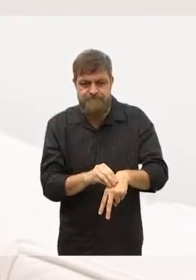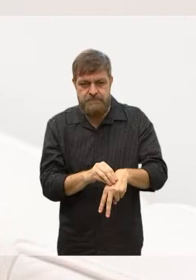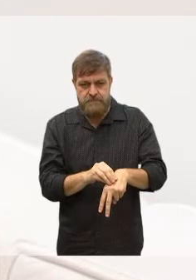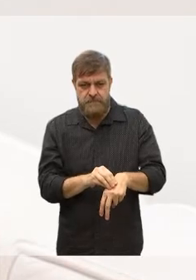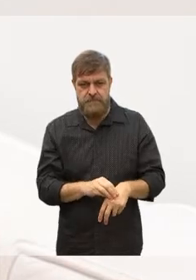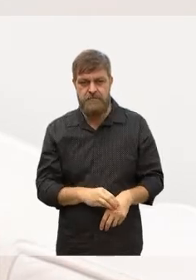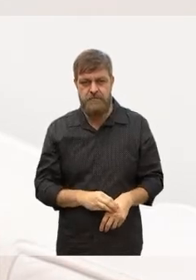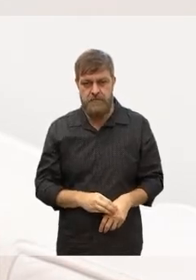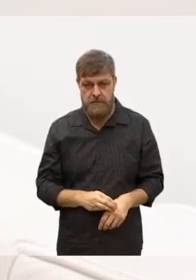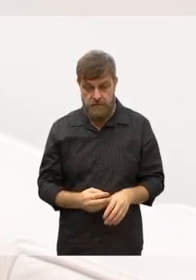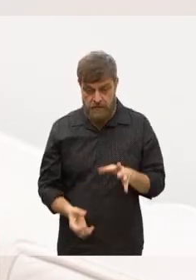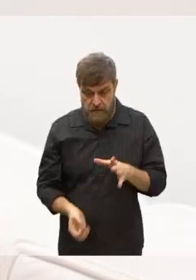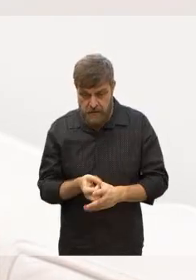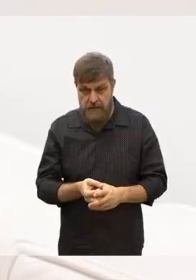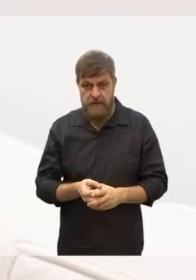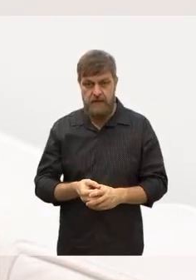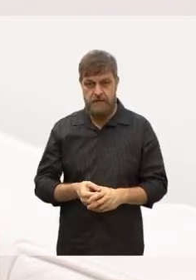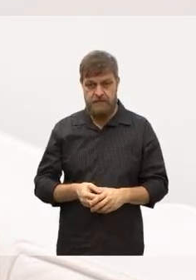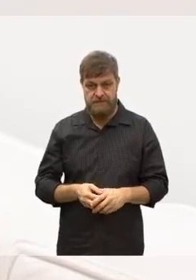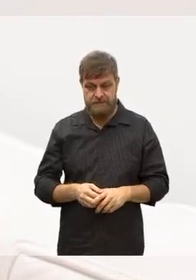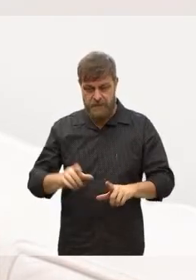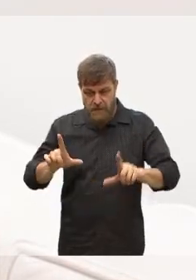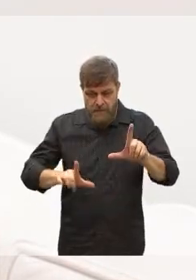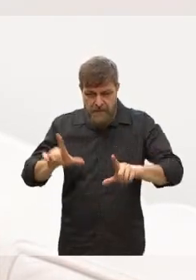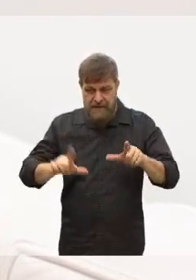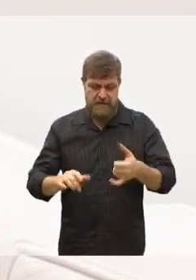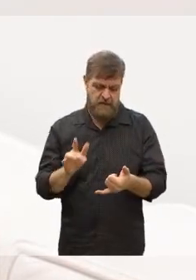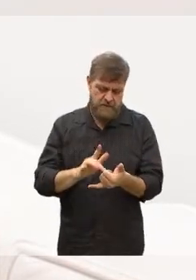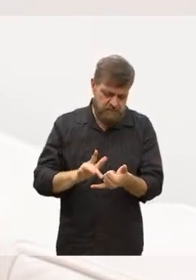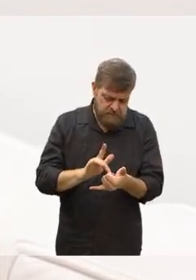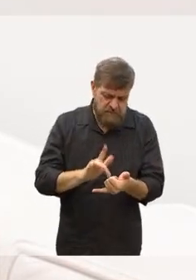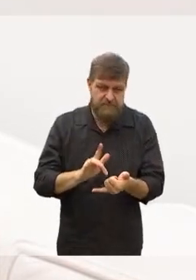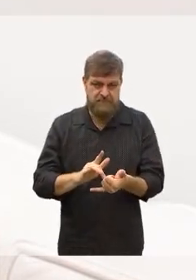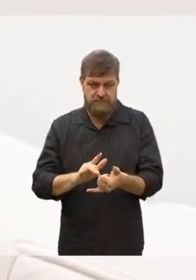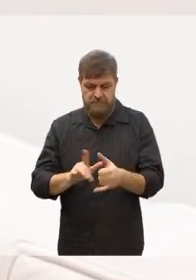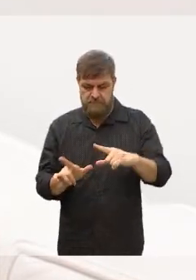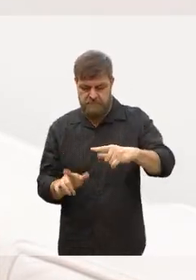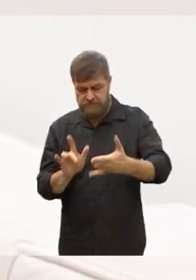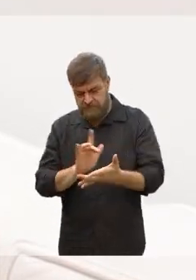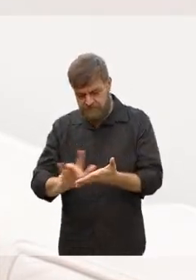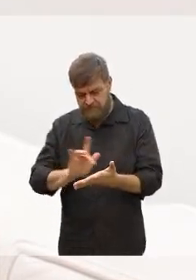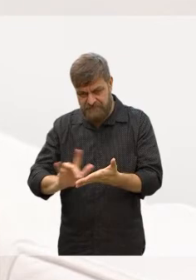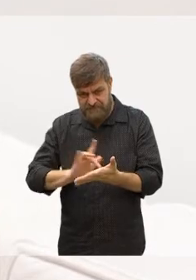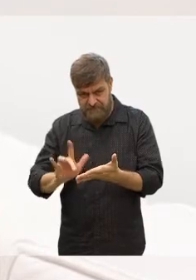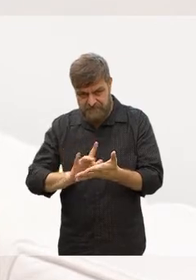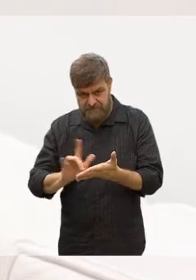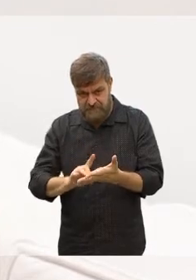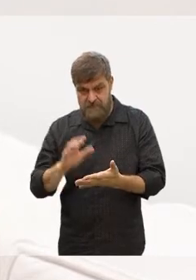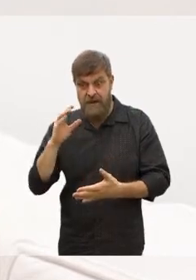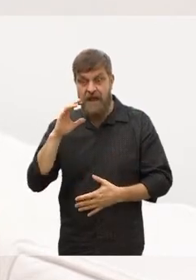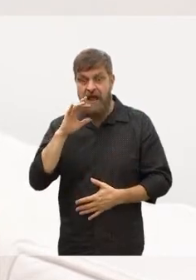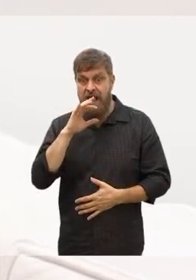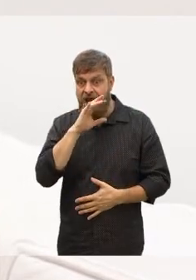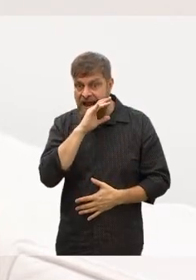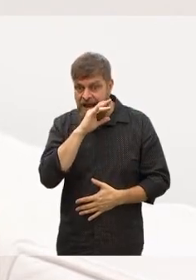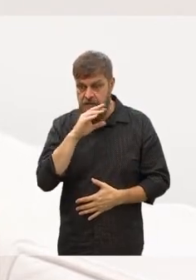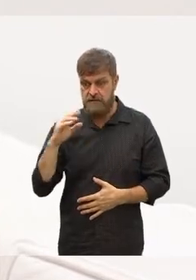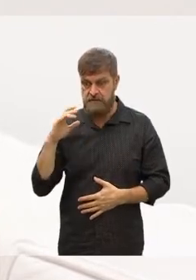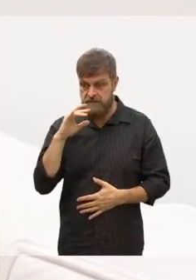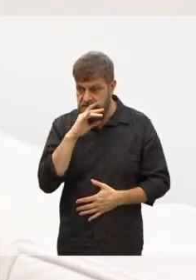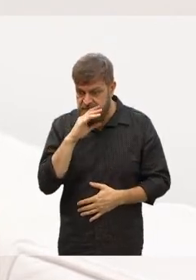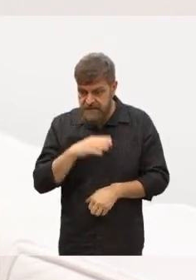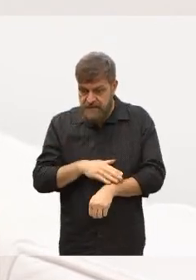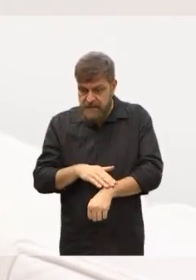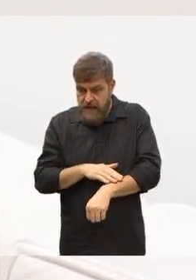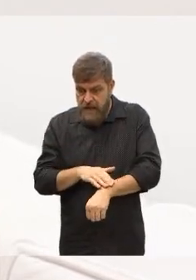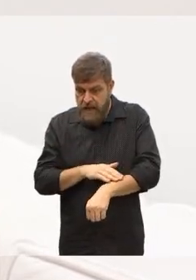calor transmitido pelo filtro, pelo iPad ou o aparelho, né?